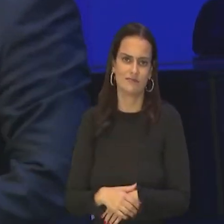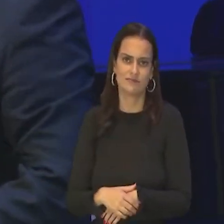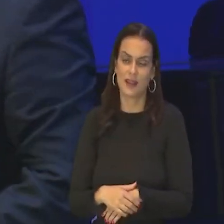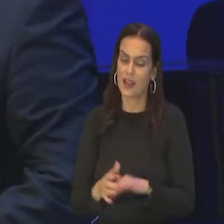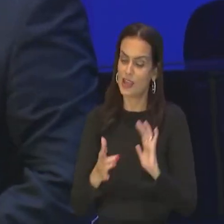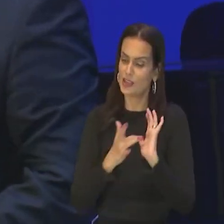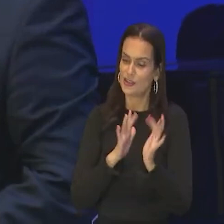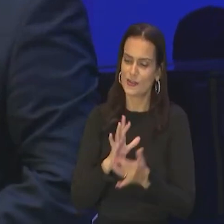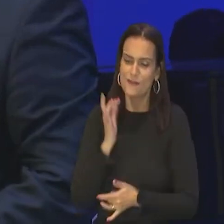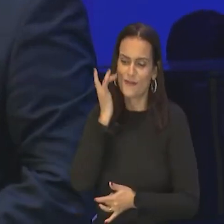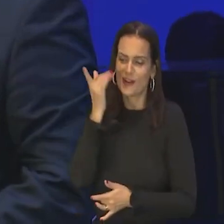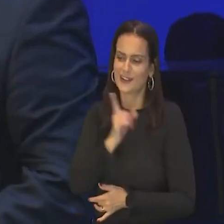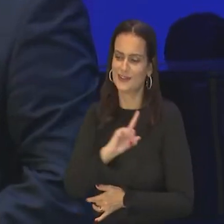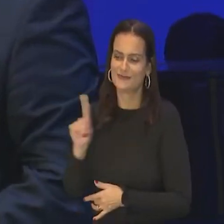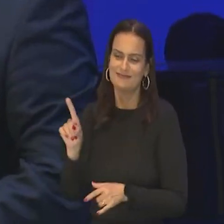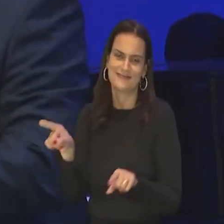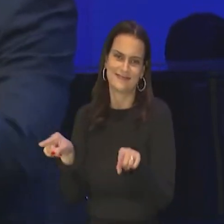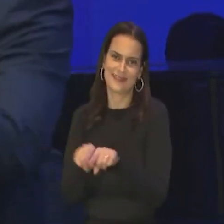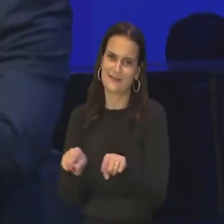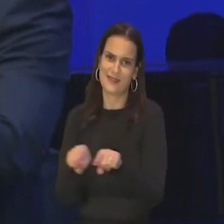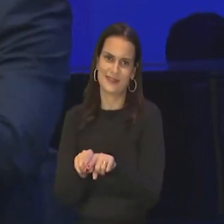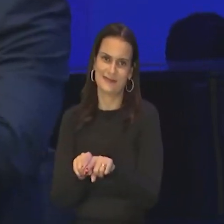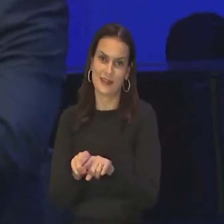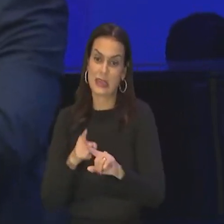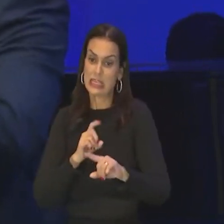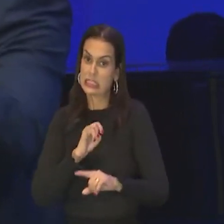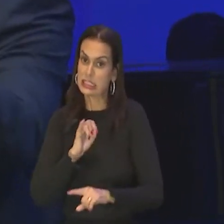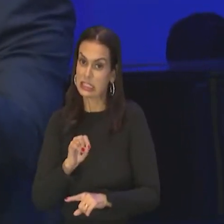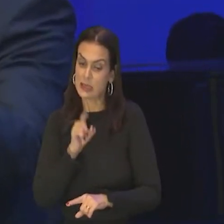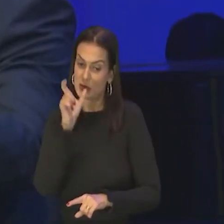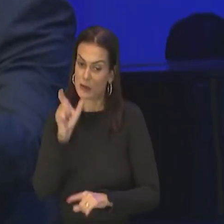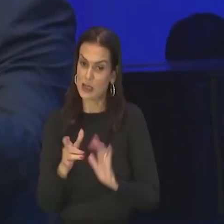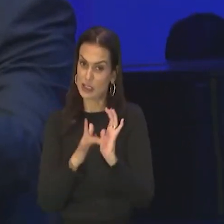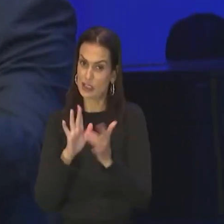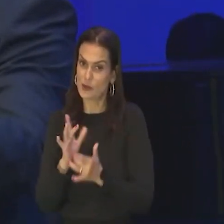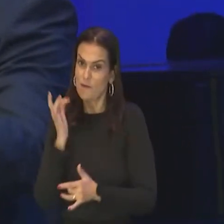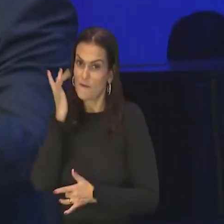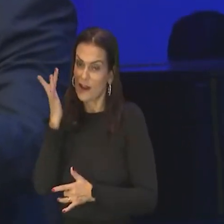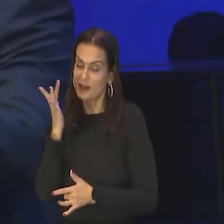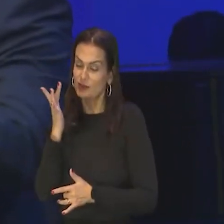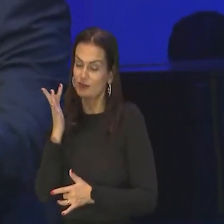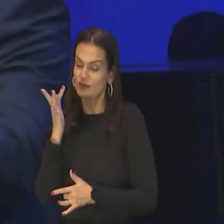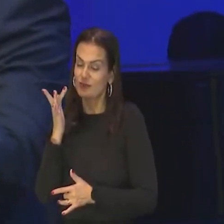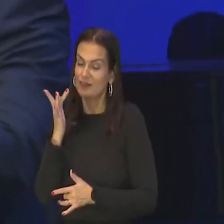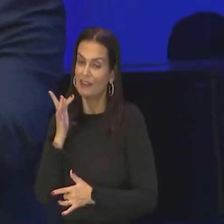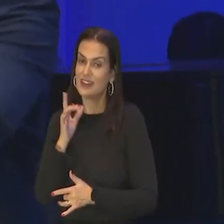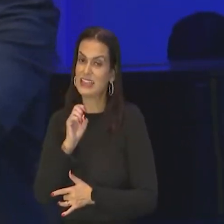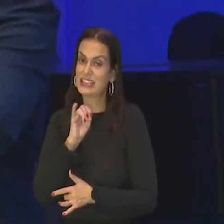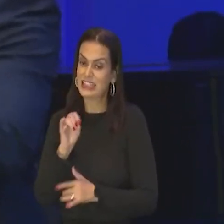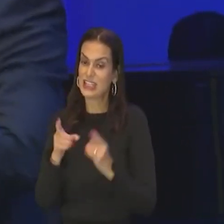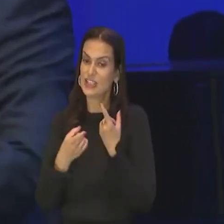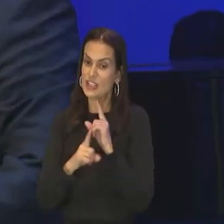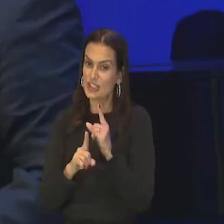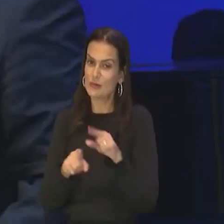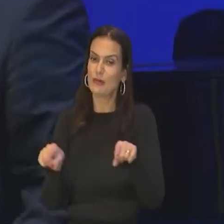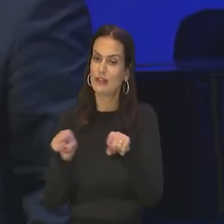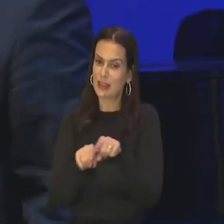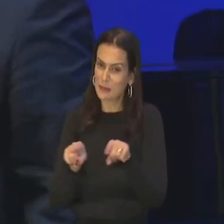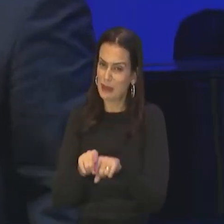foi fácil. Se para ele não foi fácil, se para os apóstolos não foi fácil, imagine para